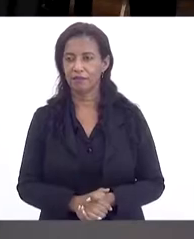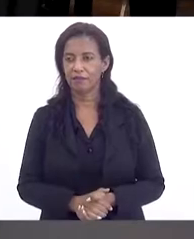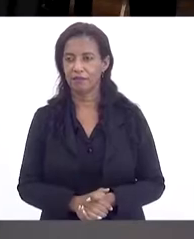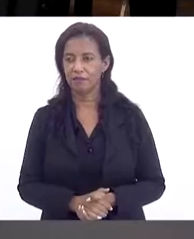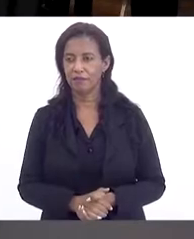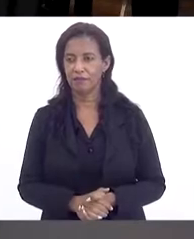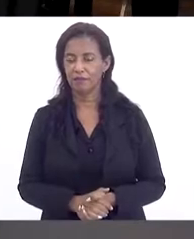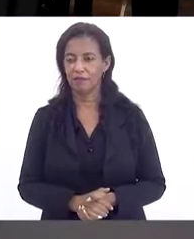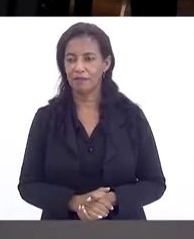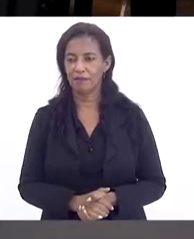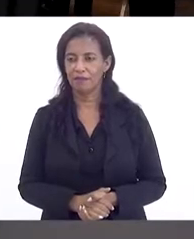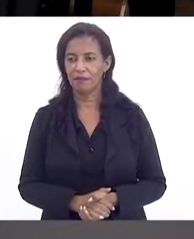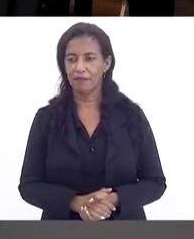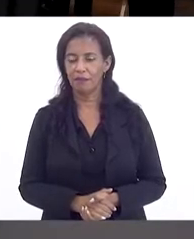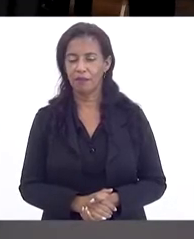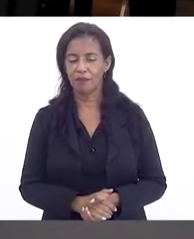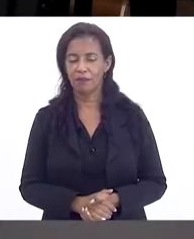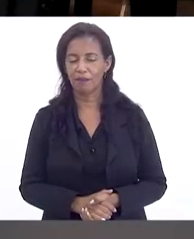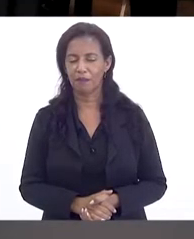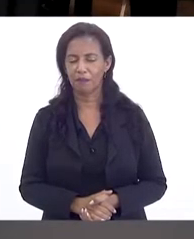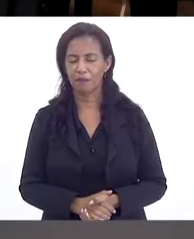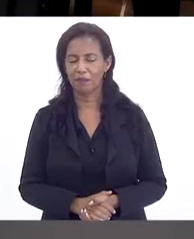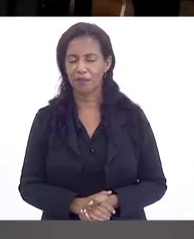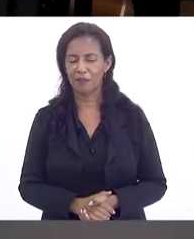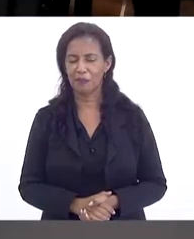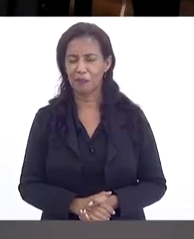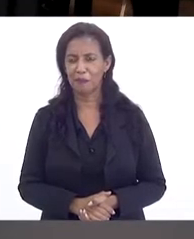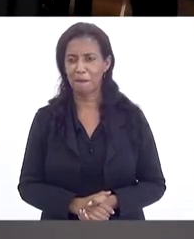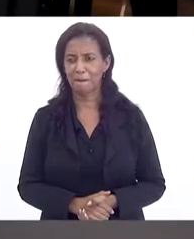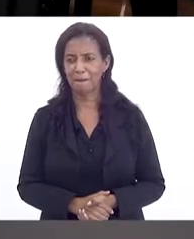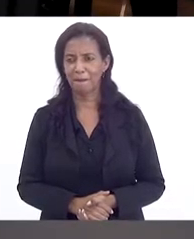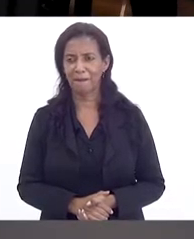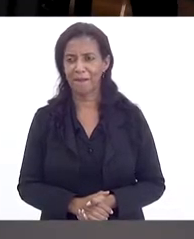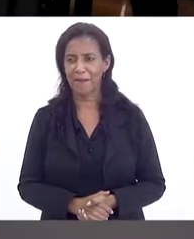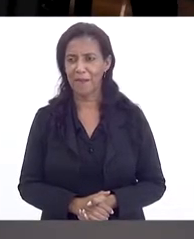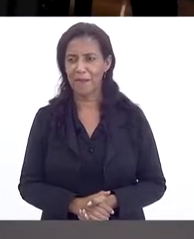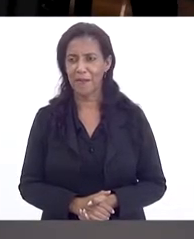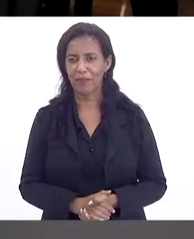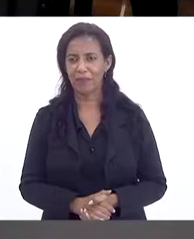estando presente, deputado, eu sempre estarei, porque o senhor é meu amigo.